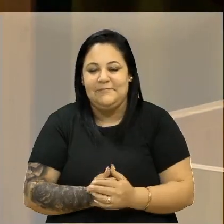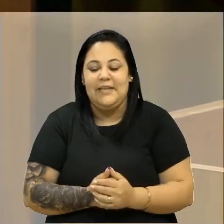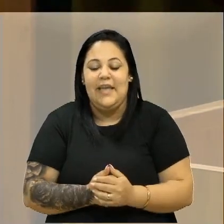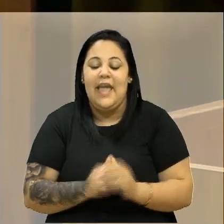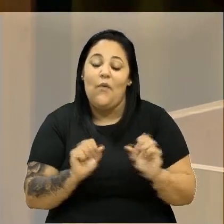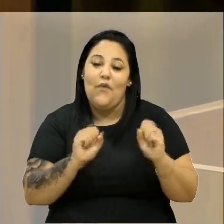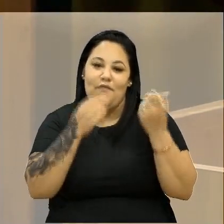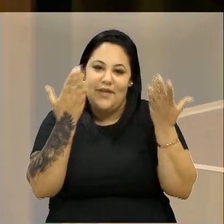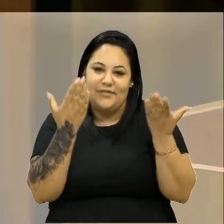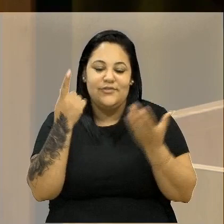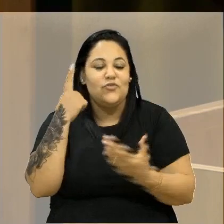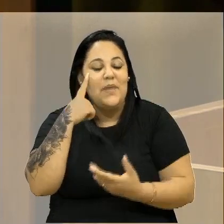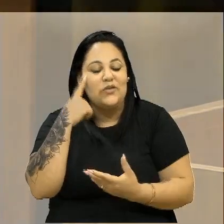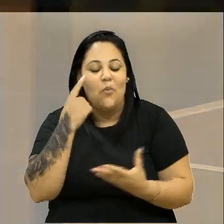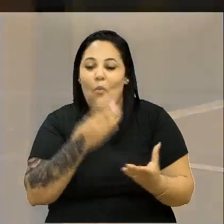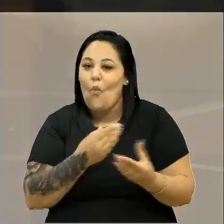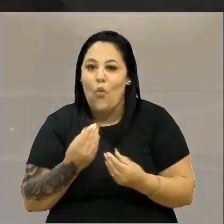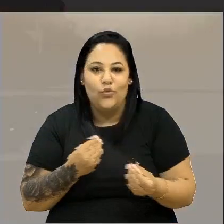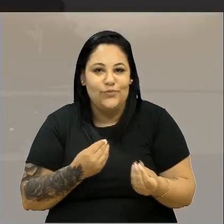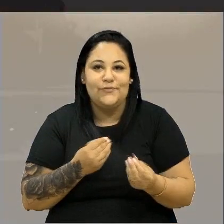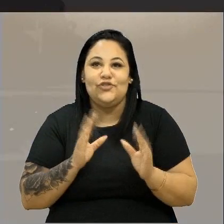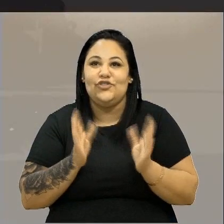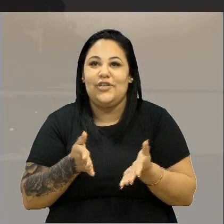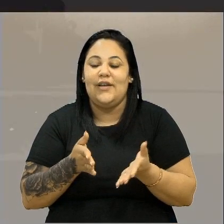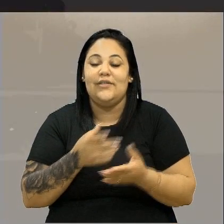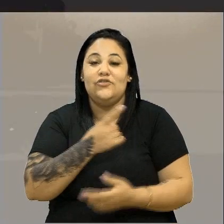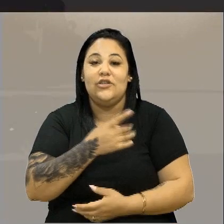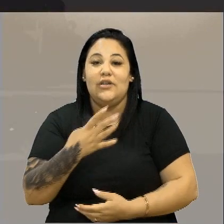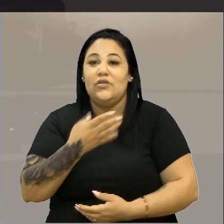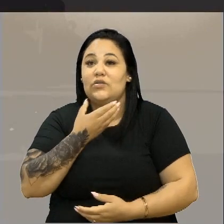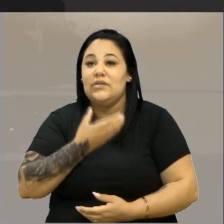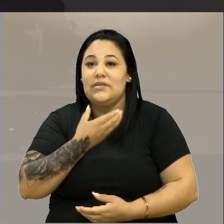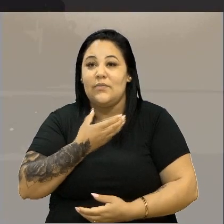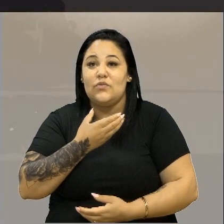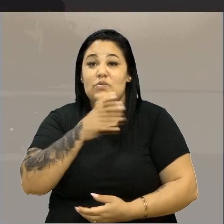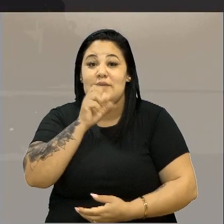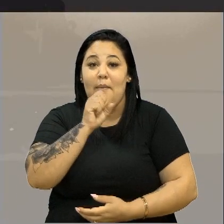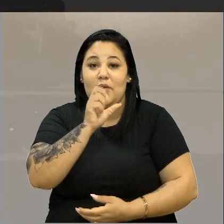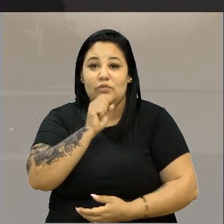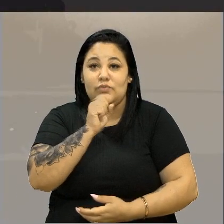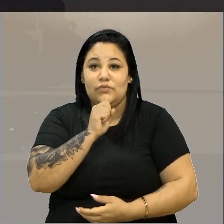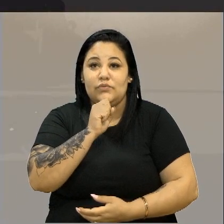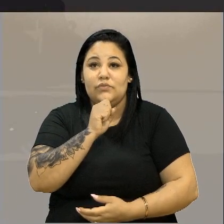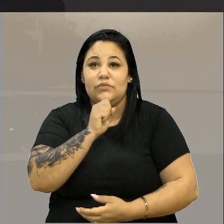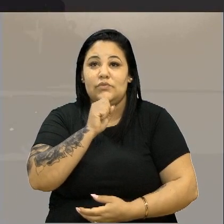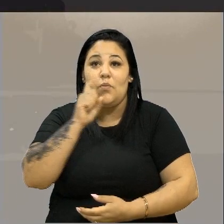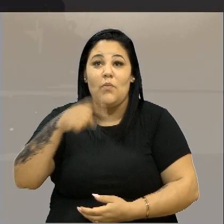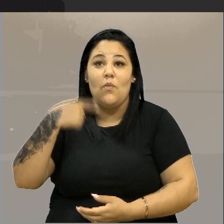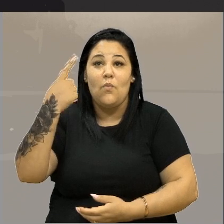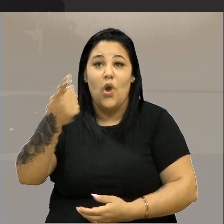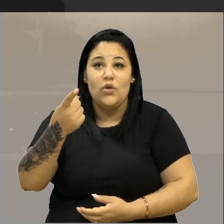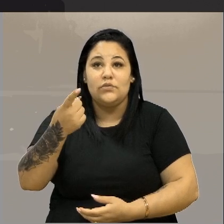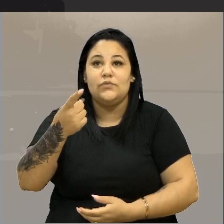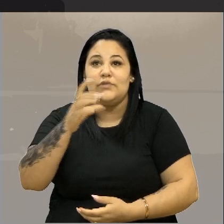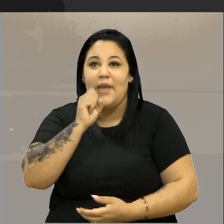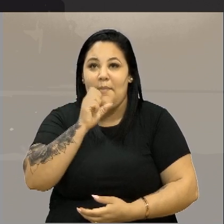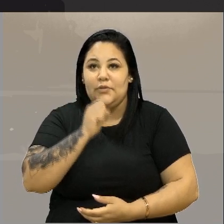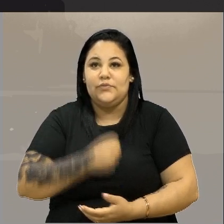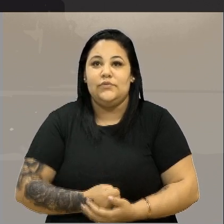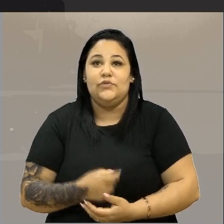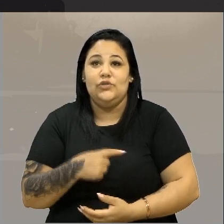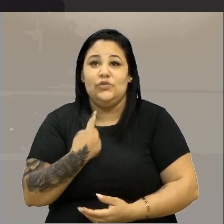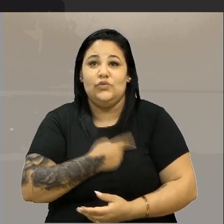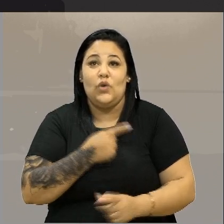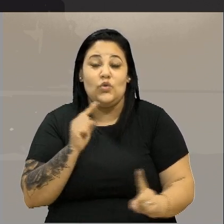que a gente pensou muito em fazer no dia 14 de dezembro, que vai ser sábado, próximo sábado. E o nosso intuito, na